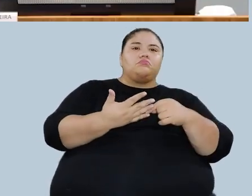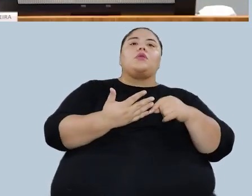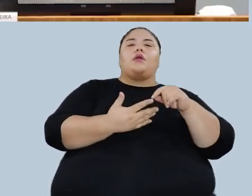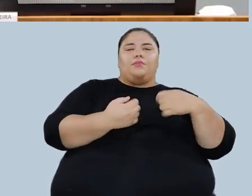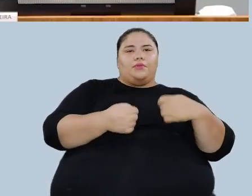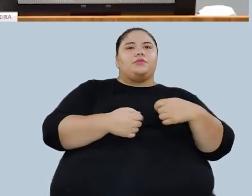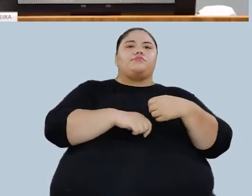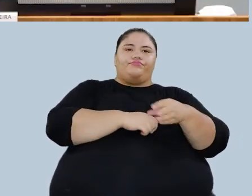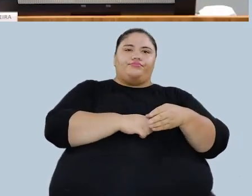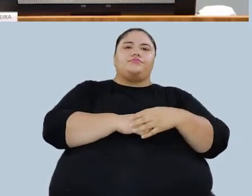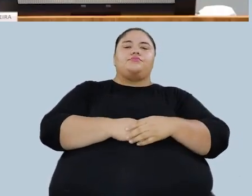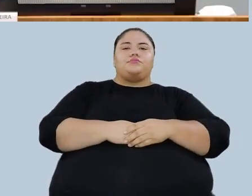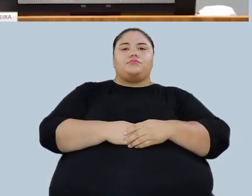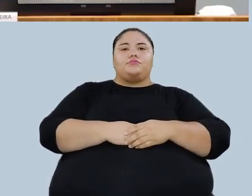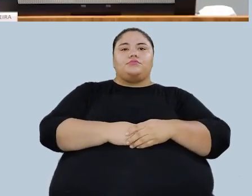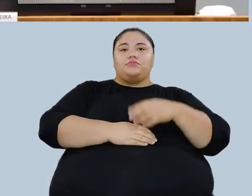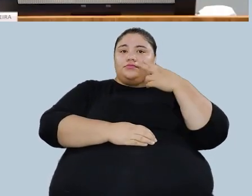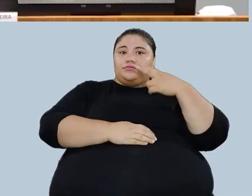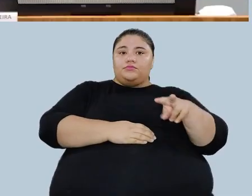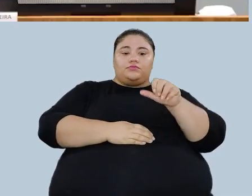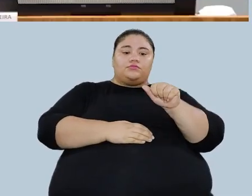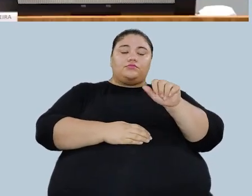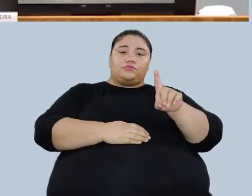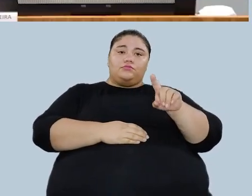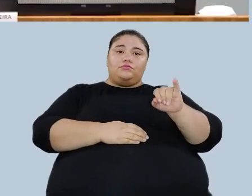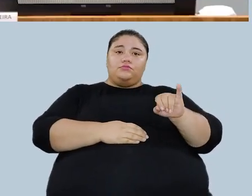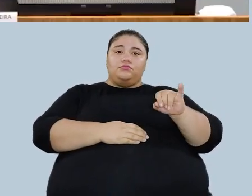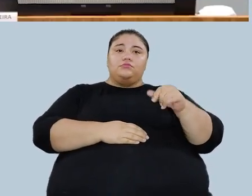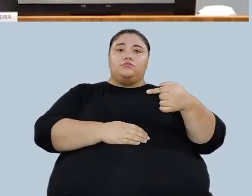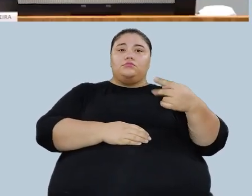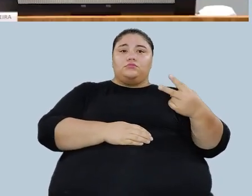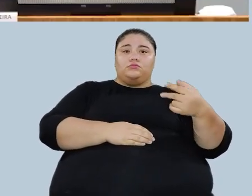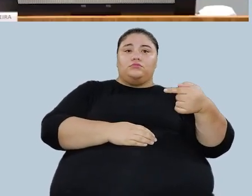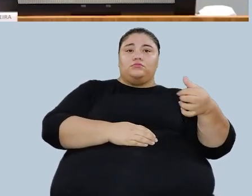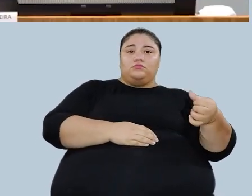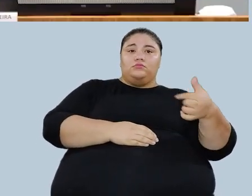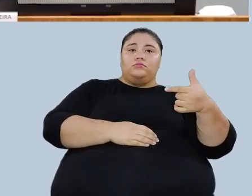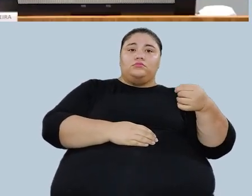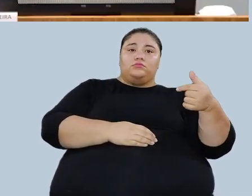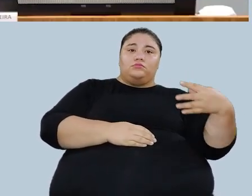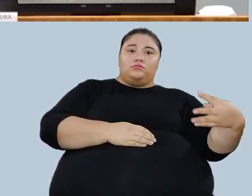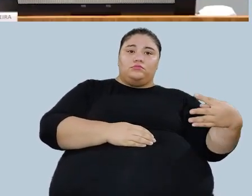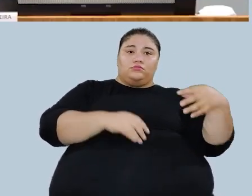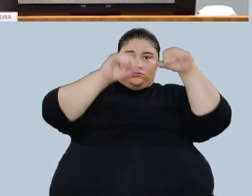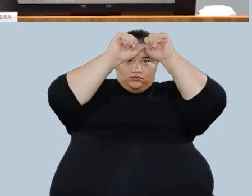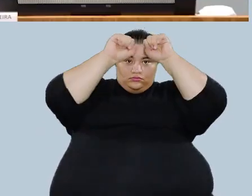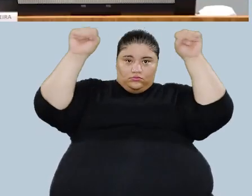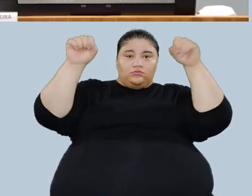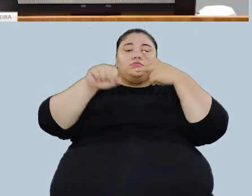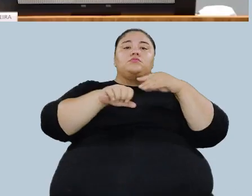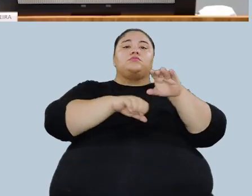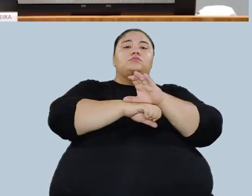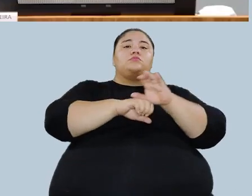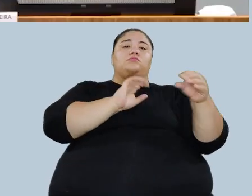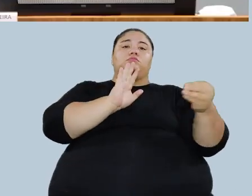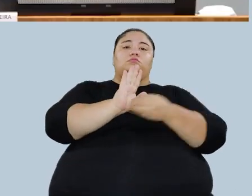ao conhecimento. Então, vejam aqui a ADI 7276 de 2024, né, que a Corte considerou constitucional a